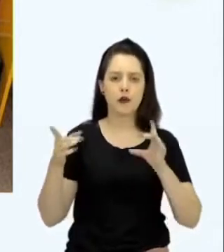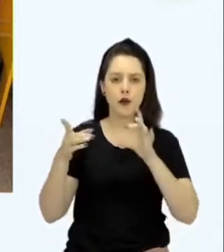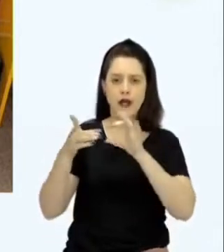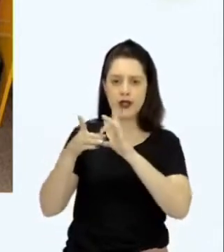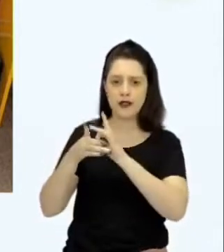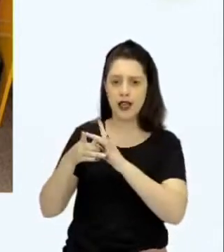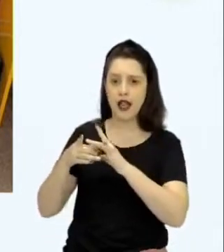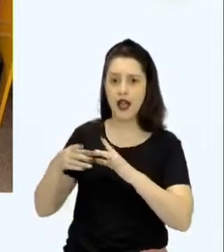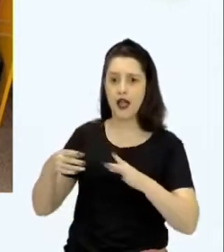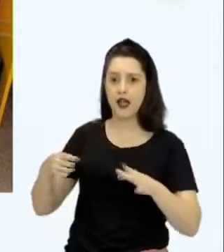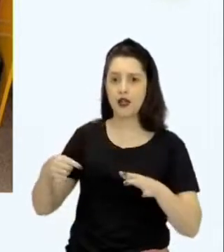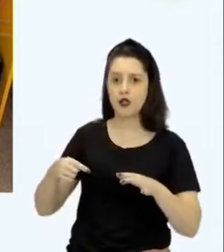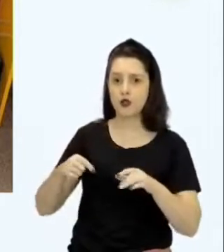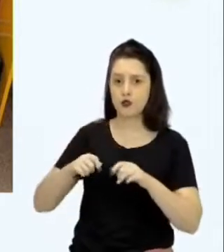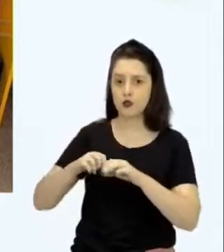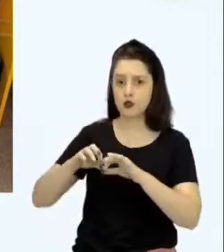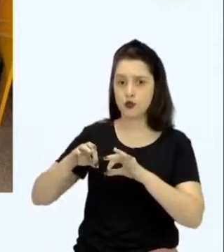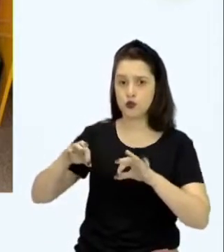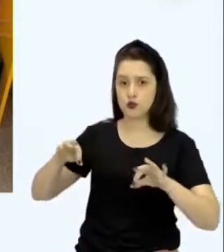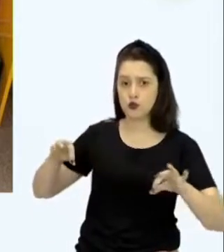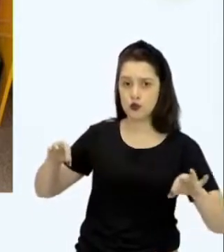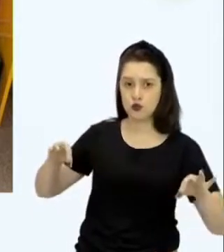aqui o Arduino.